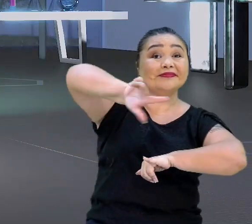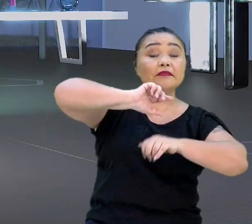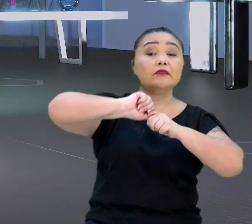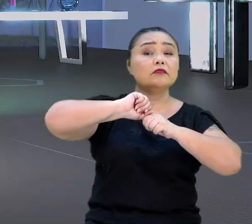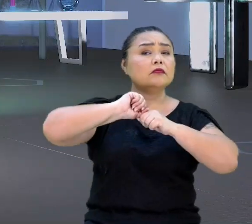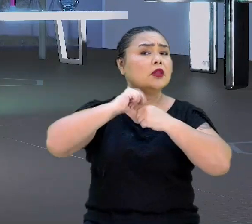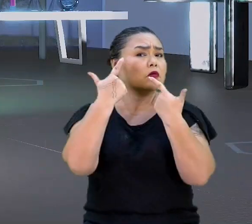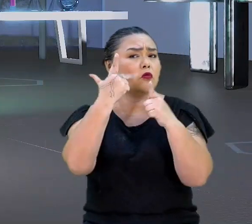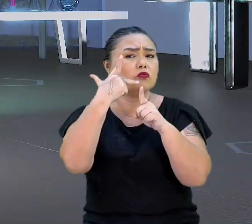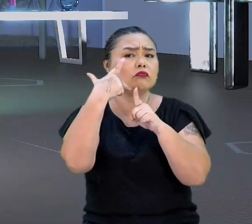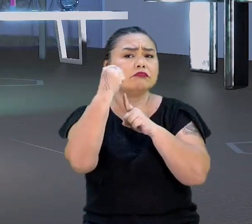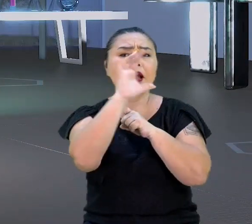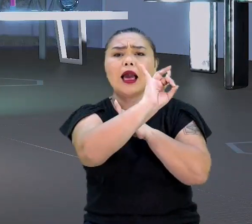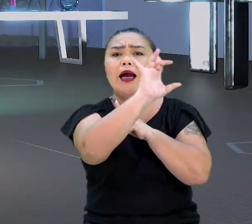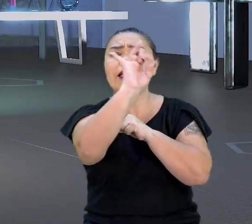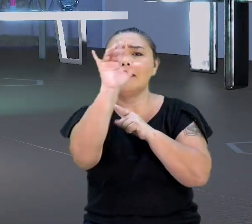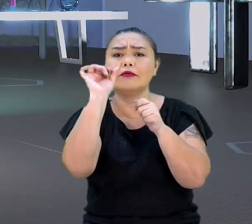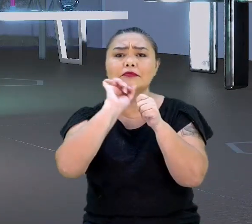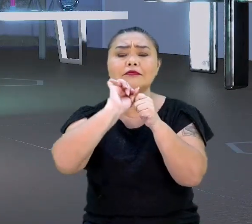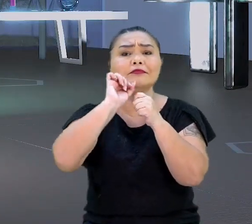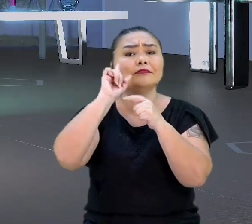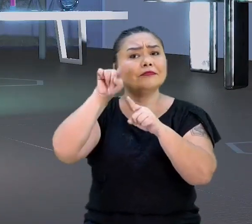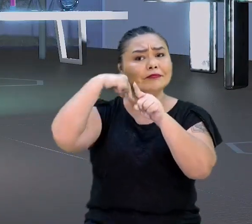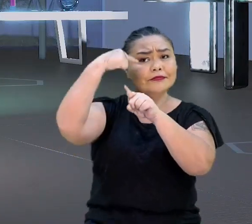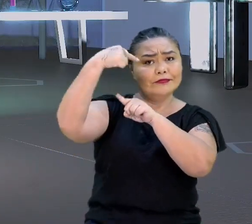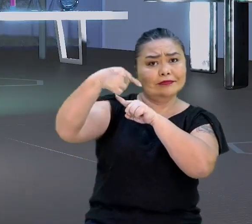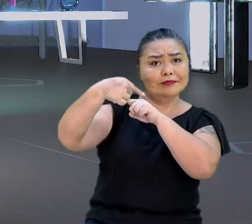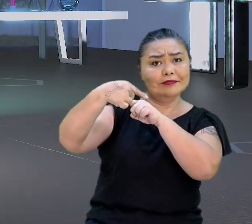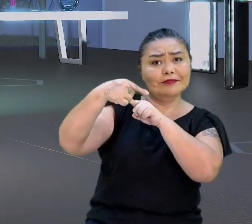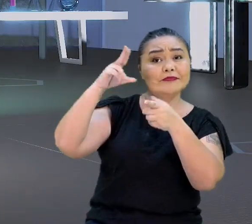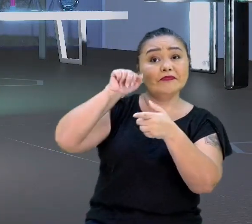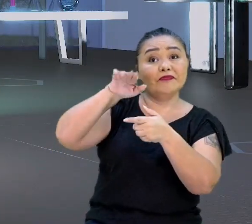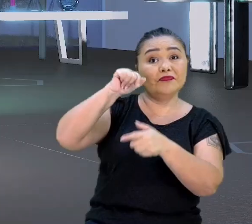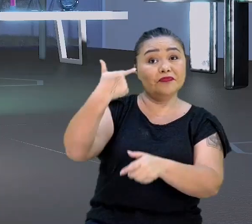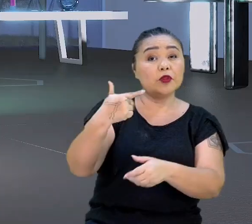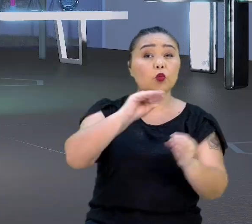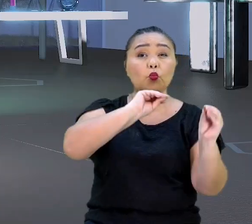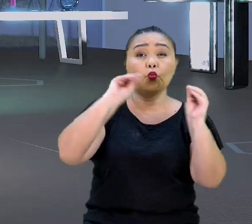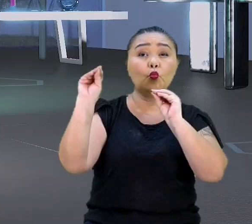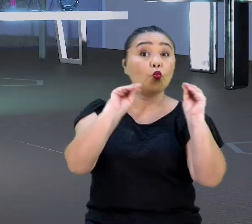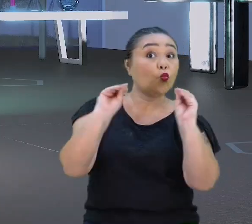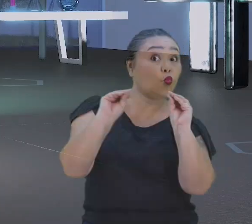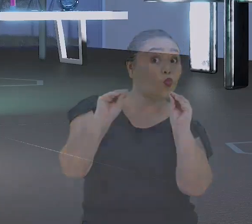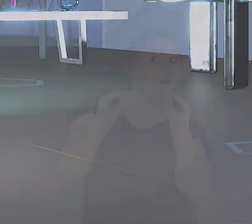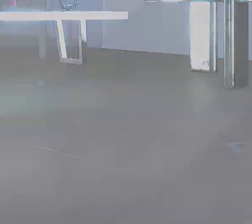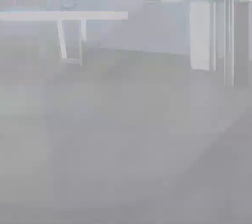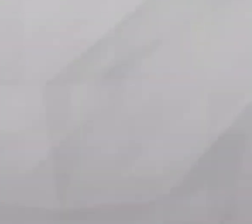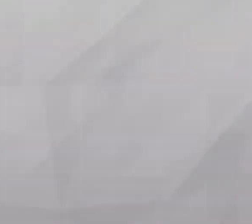sucesso para cada um e a gente se vê na nossa unidade 2. Beijinho para vocês!